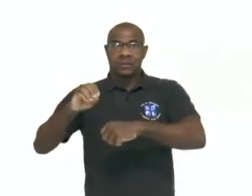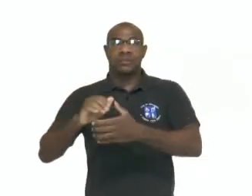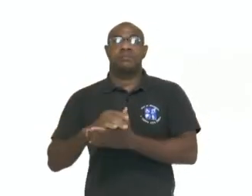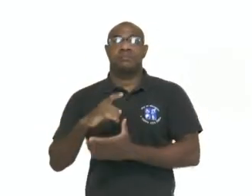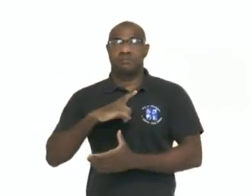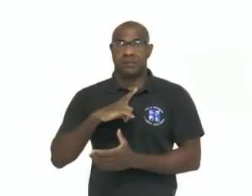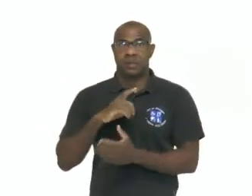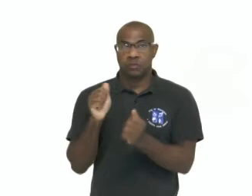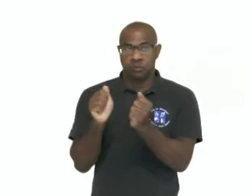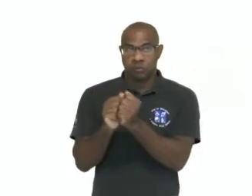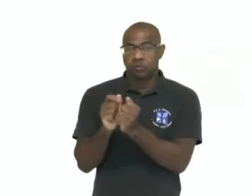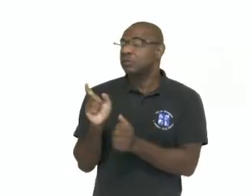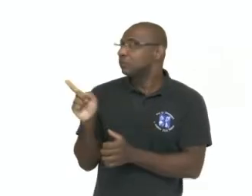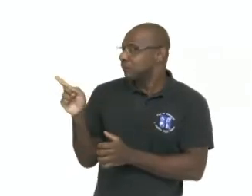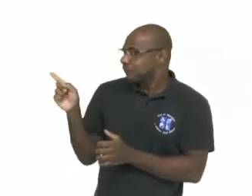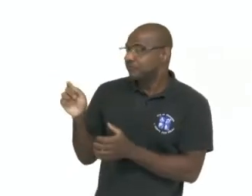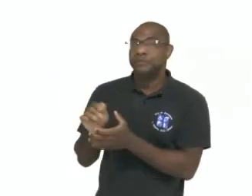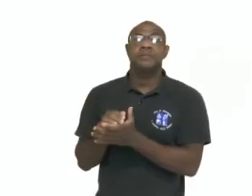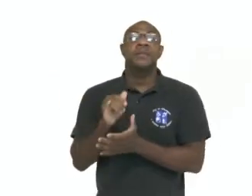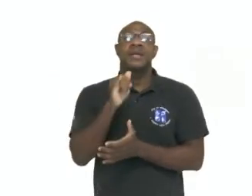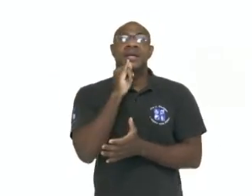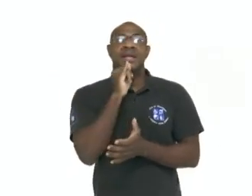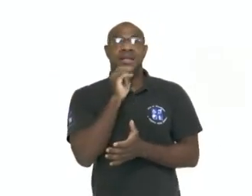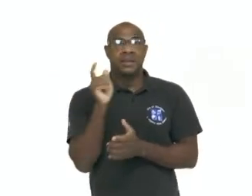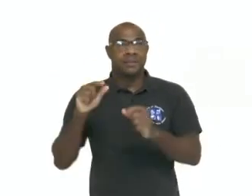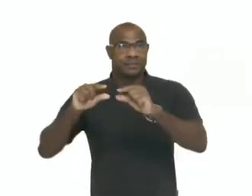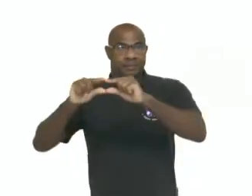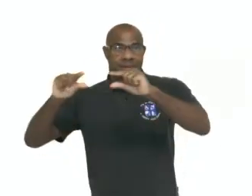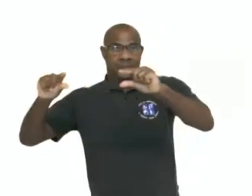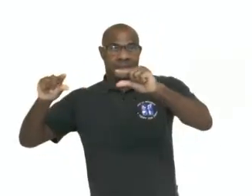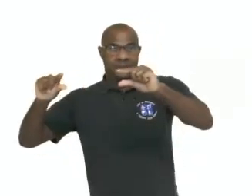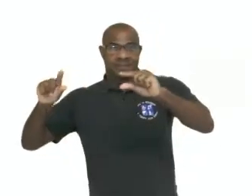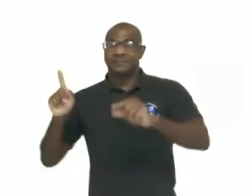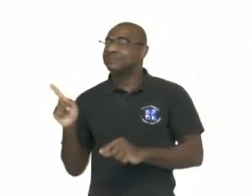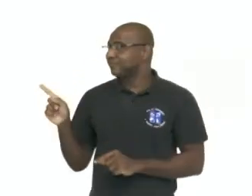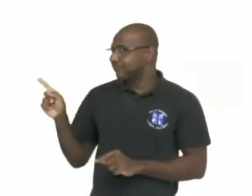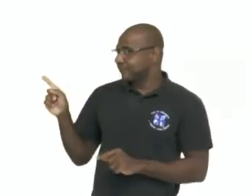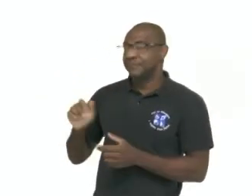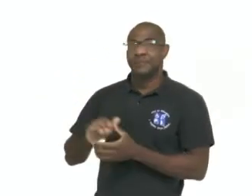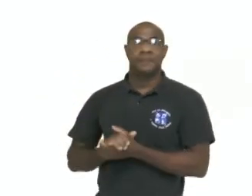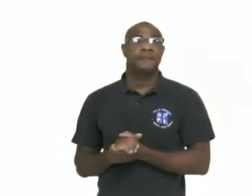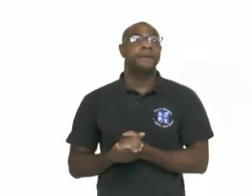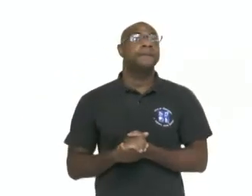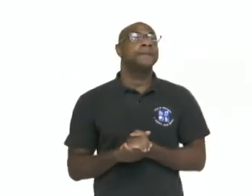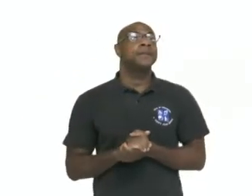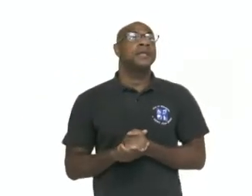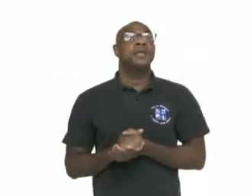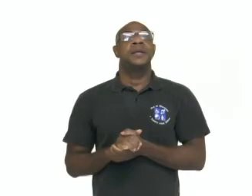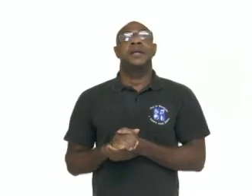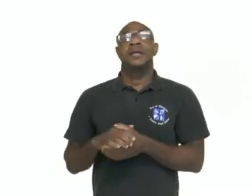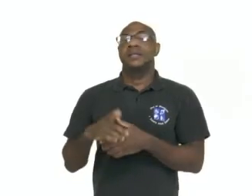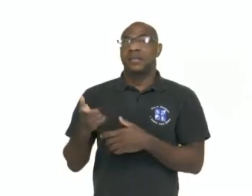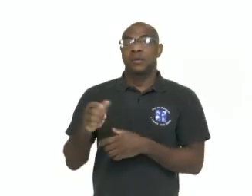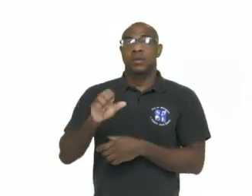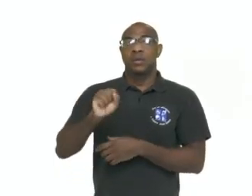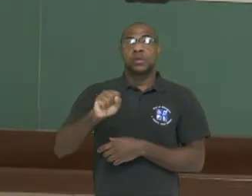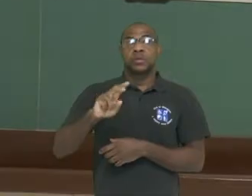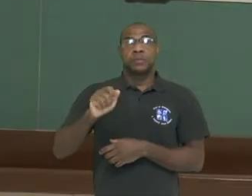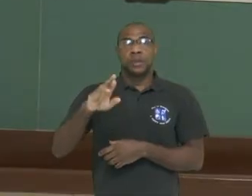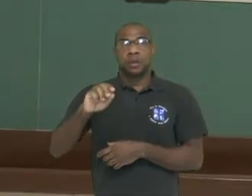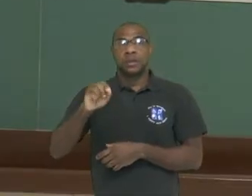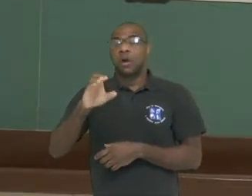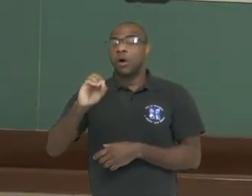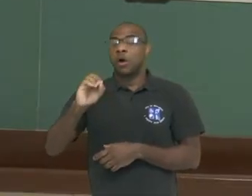No caso, como exemplos, Li2O4 e BaO4. Então, os superóxidos, o oxigênio, que